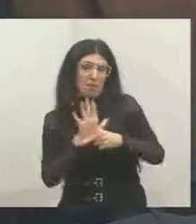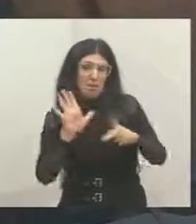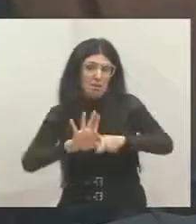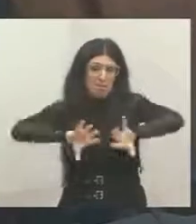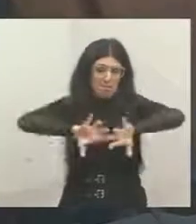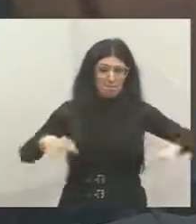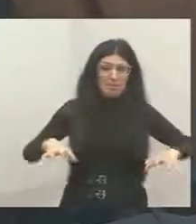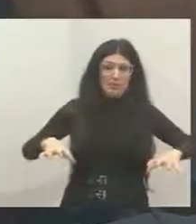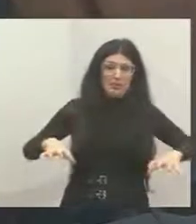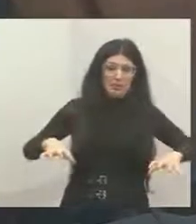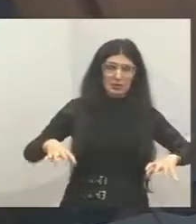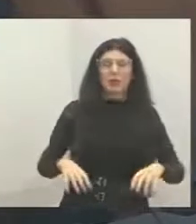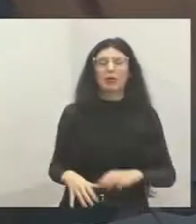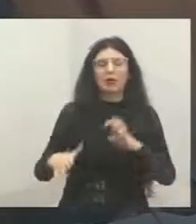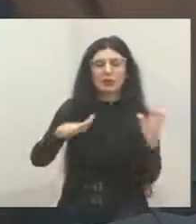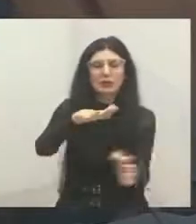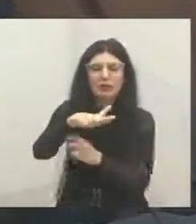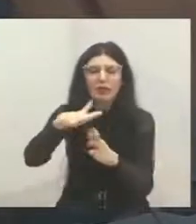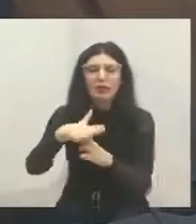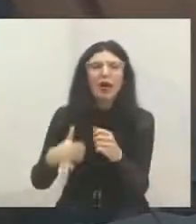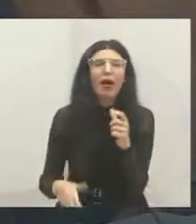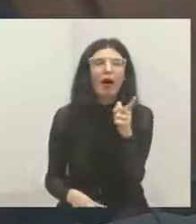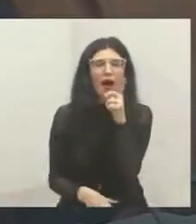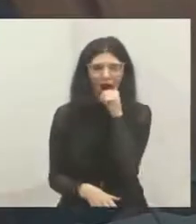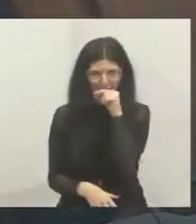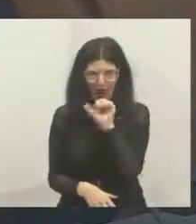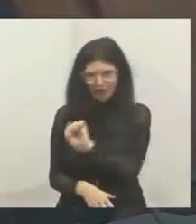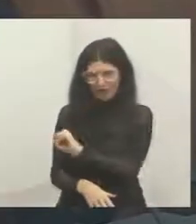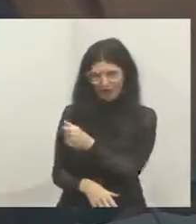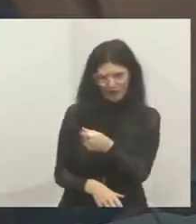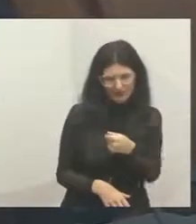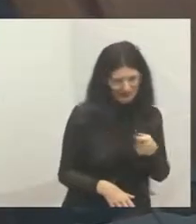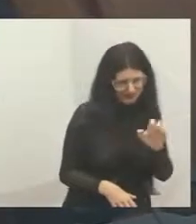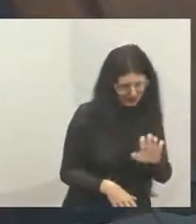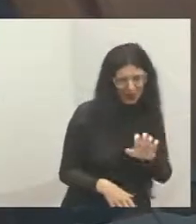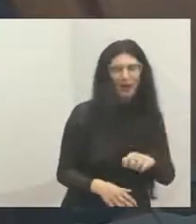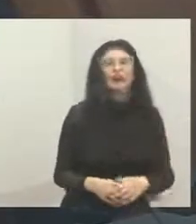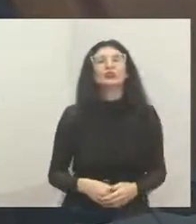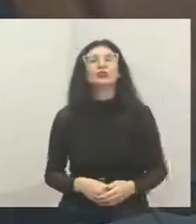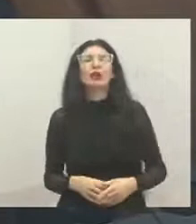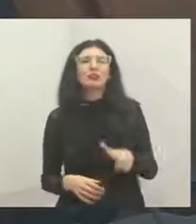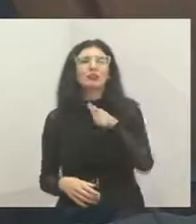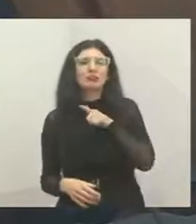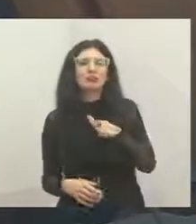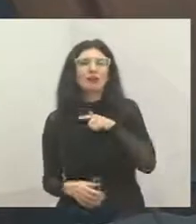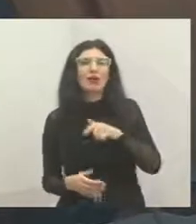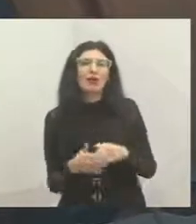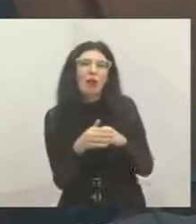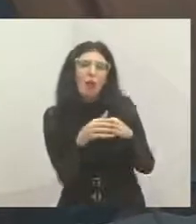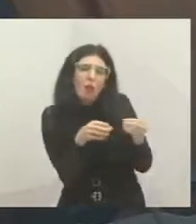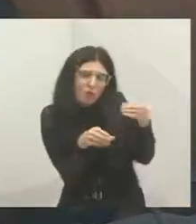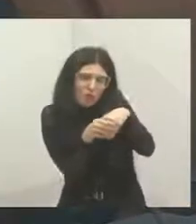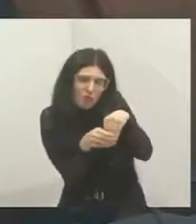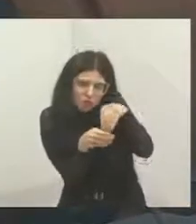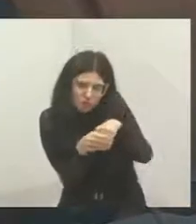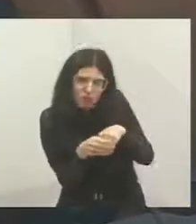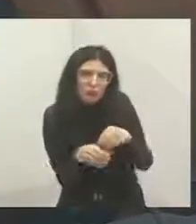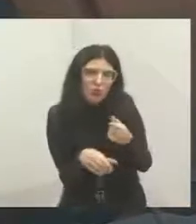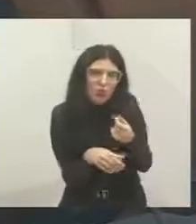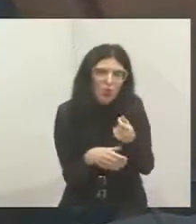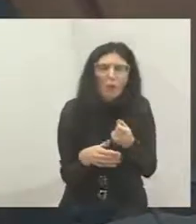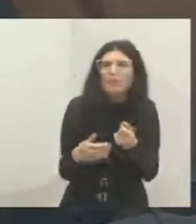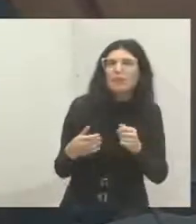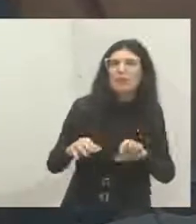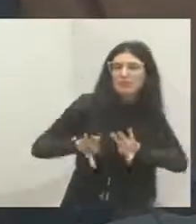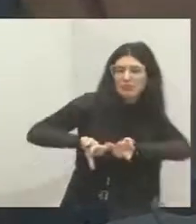tem também, vamos dizer assim, uma poupança, né, uma economia centrada, ao IPMJ também. Então, eu falei,